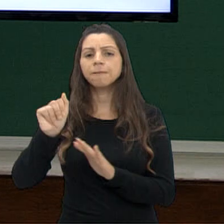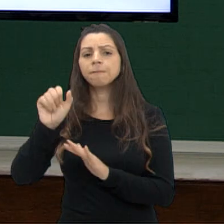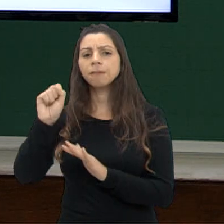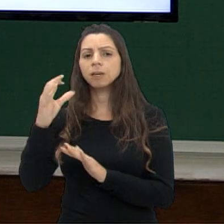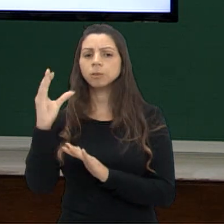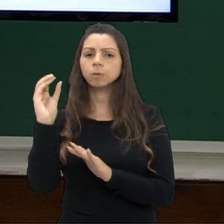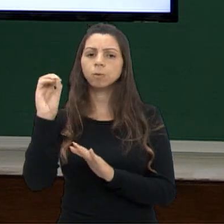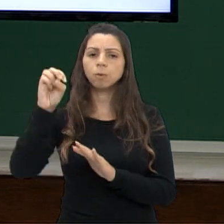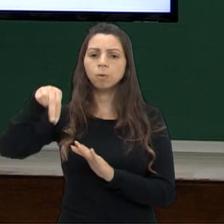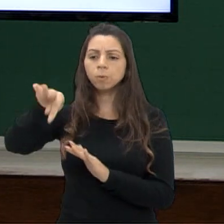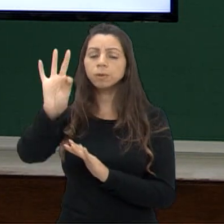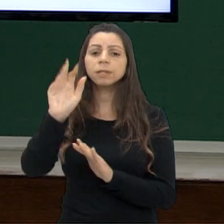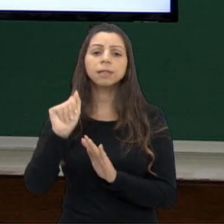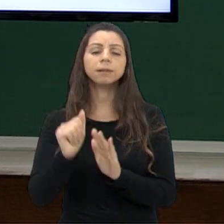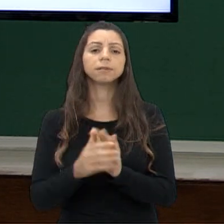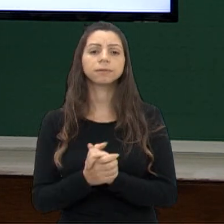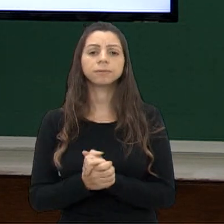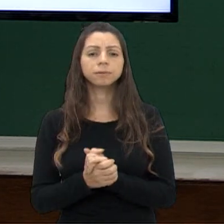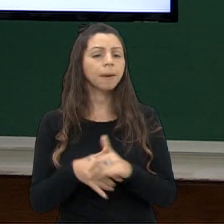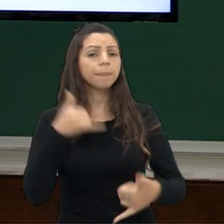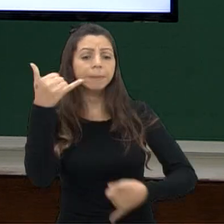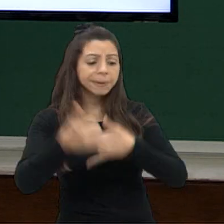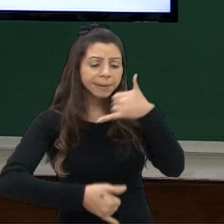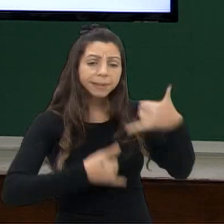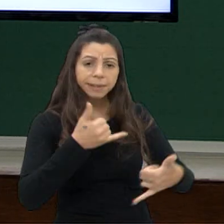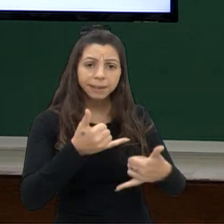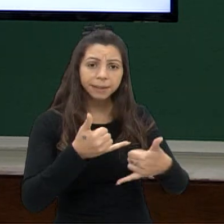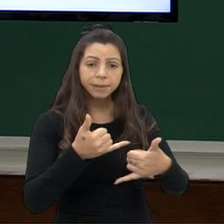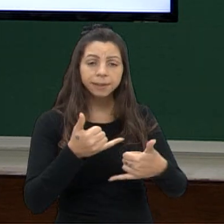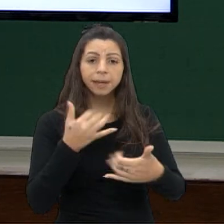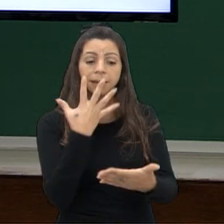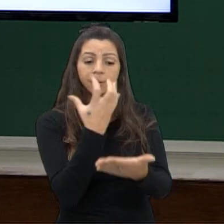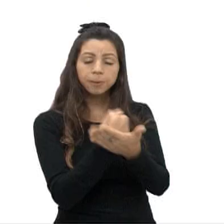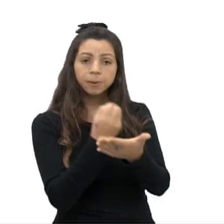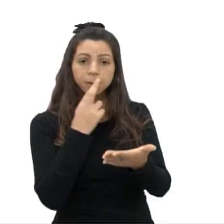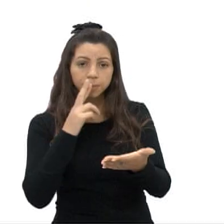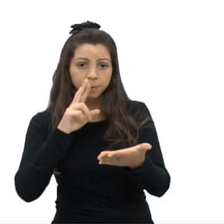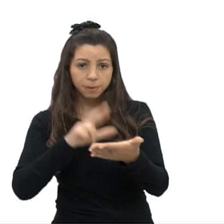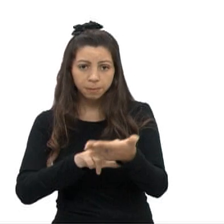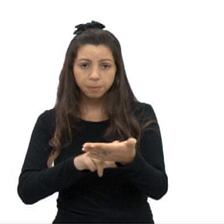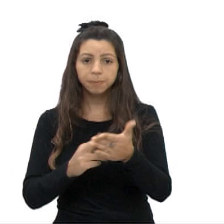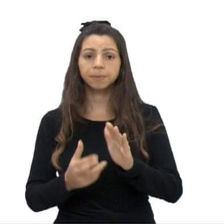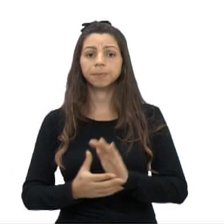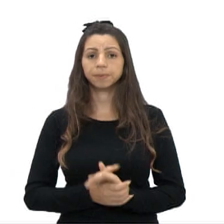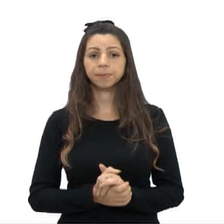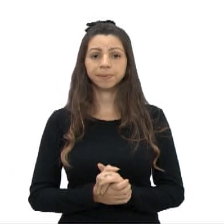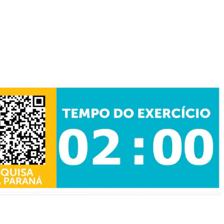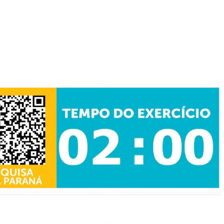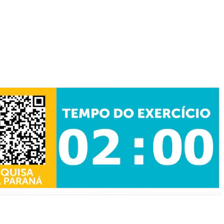irmã com essa fala, o jogo do faz de conta? Anote sua resposta.